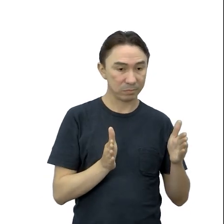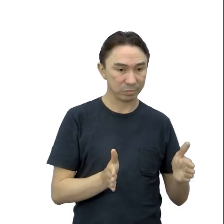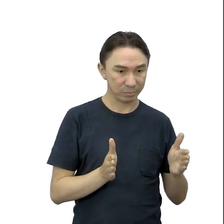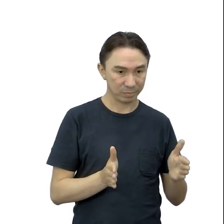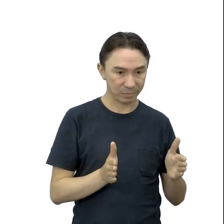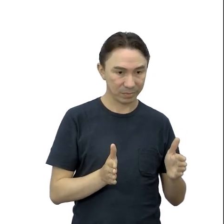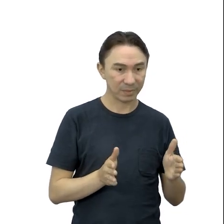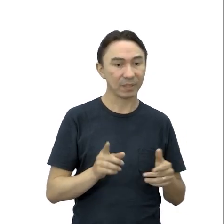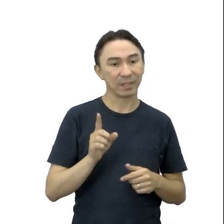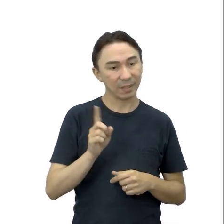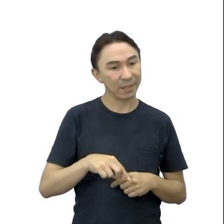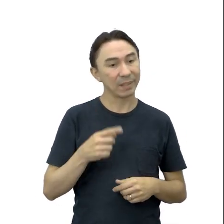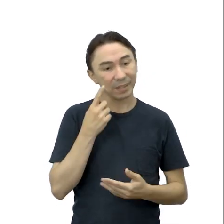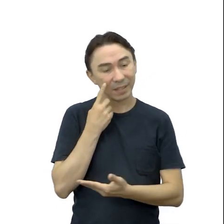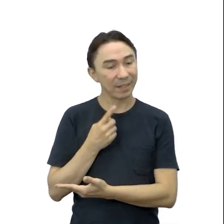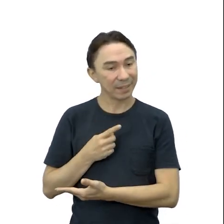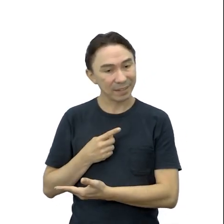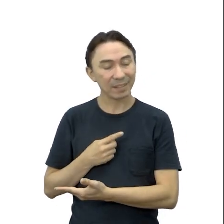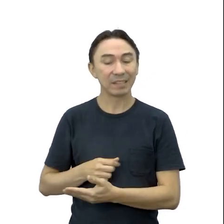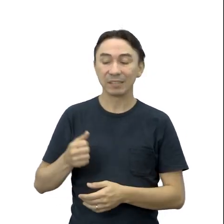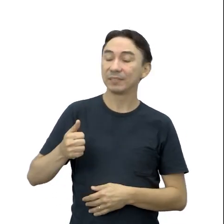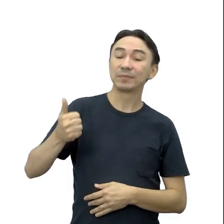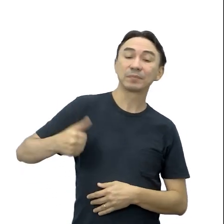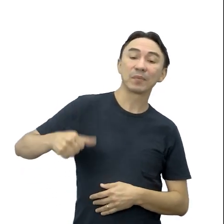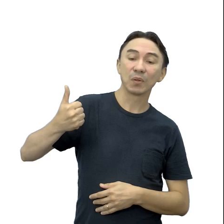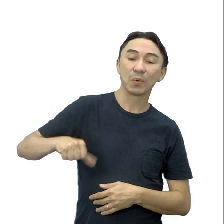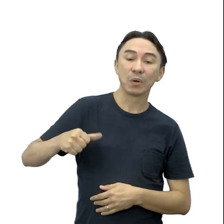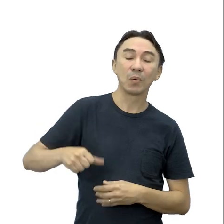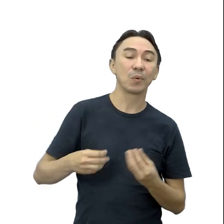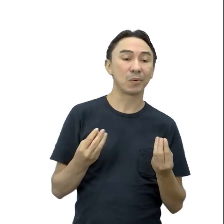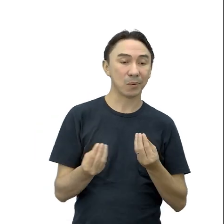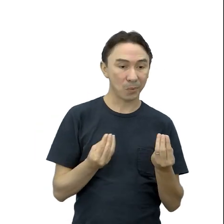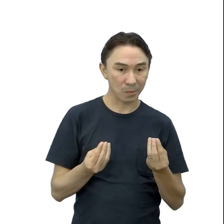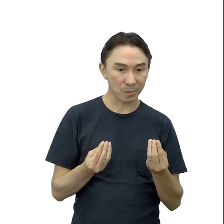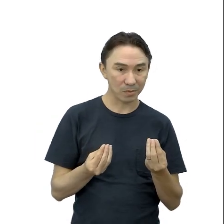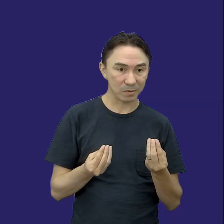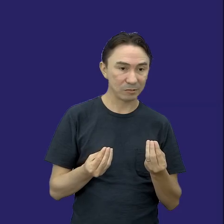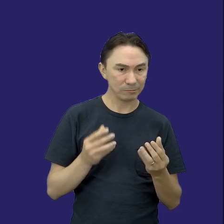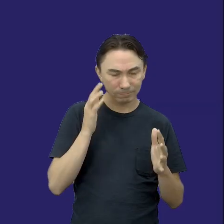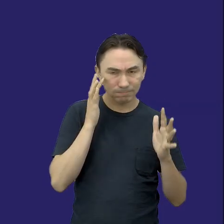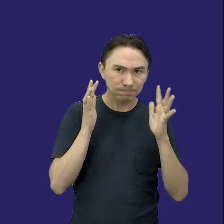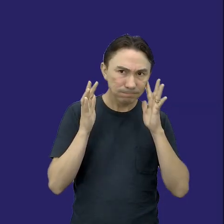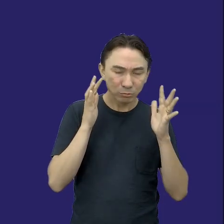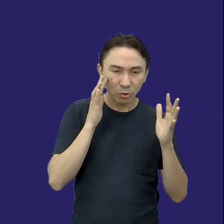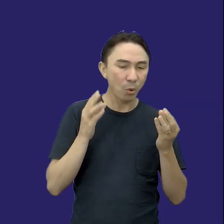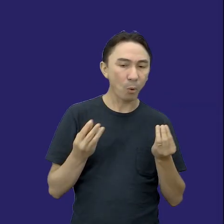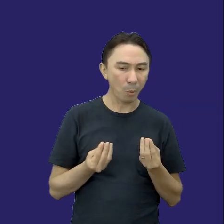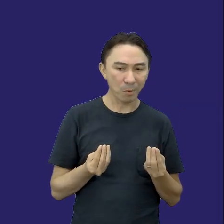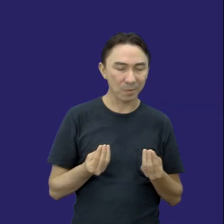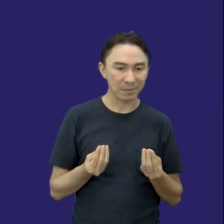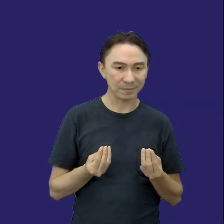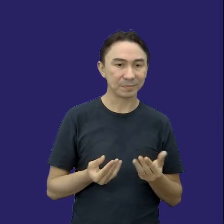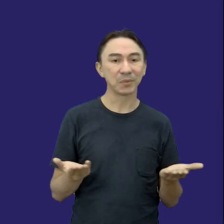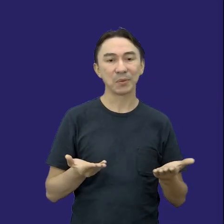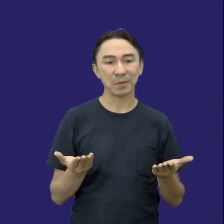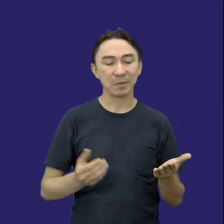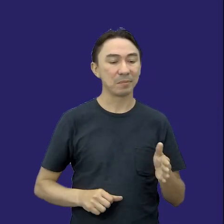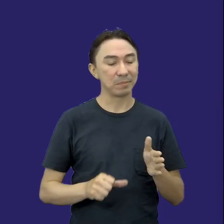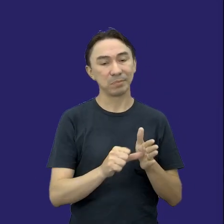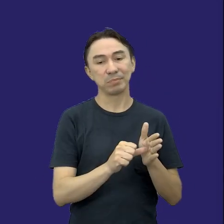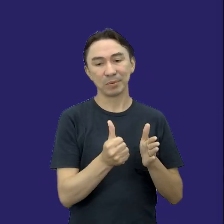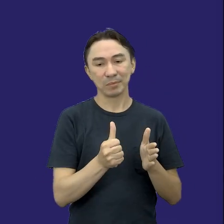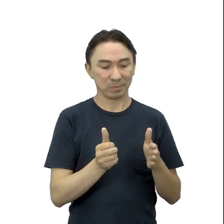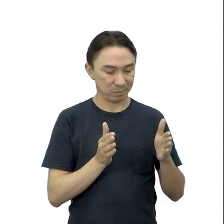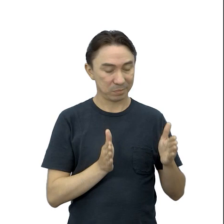retomar orientações sobre avaliação e refletir sobre as principais modalidades. Então, vamos lá. Nosso primeiro momento está